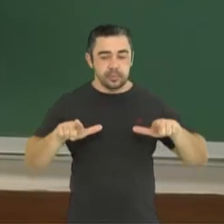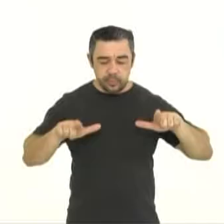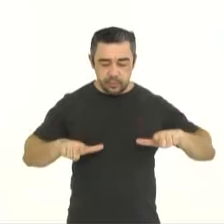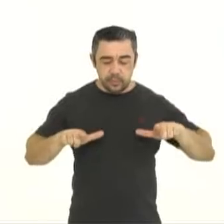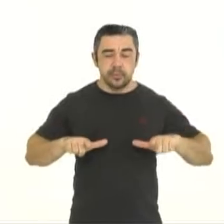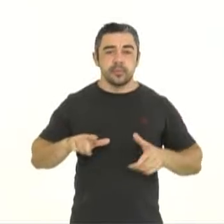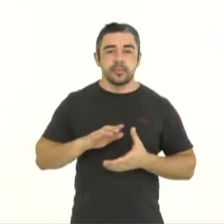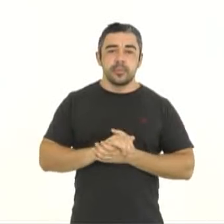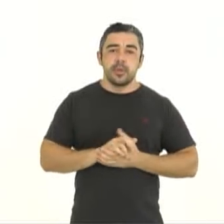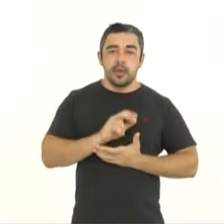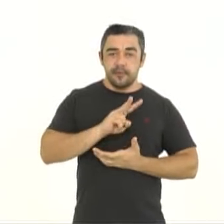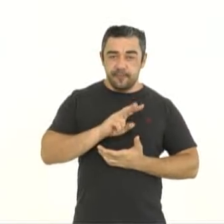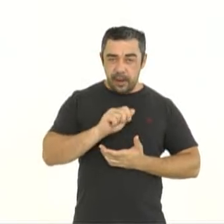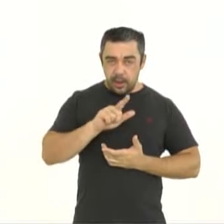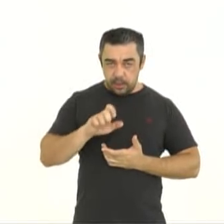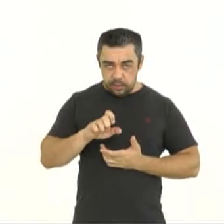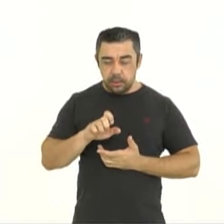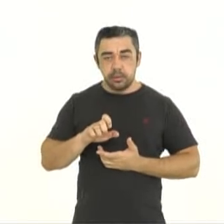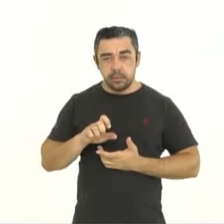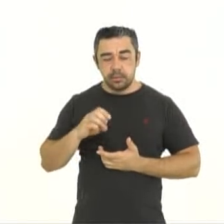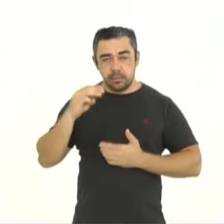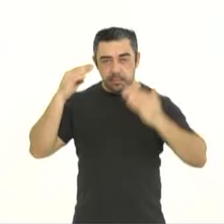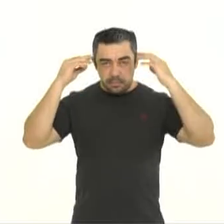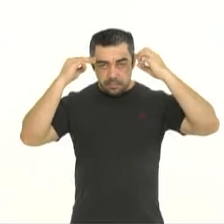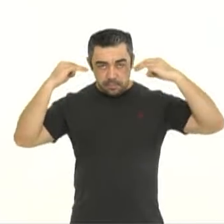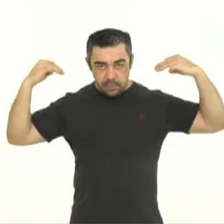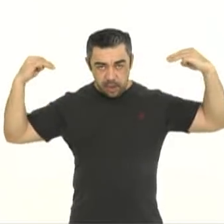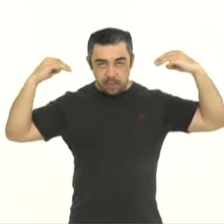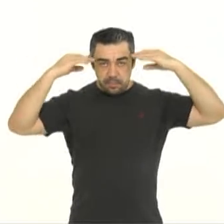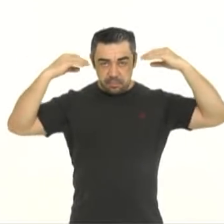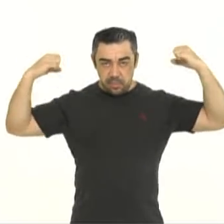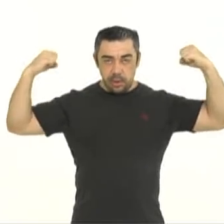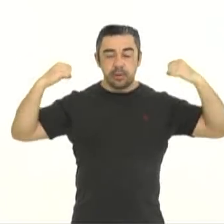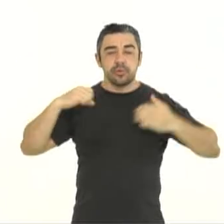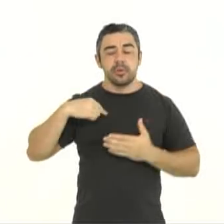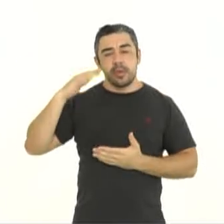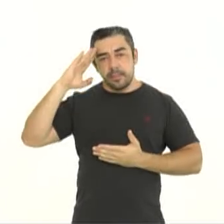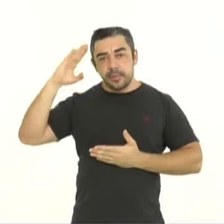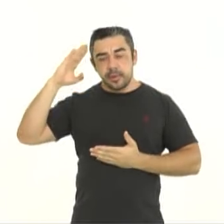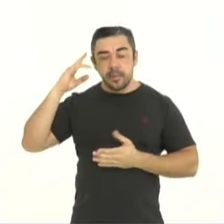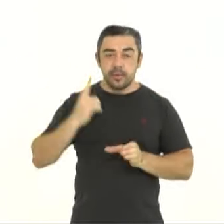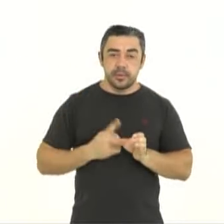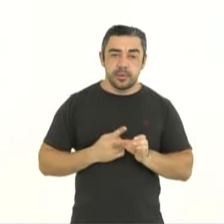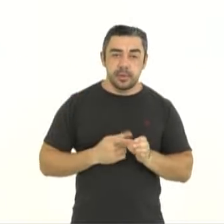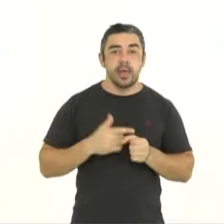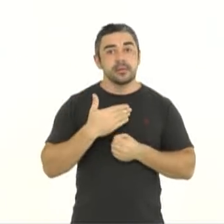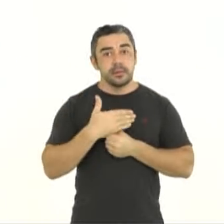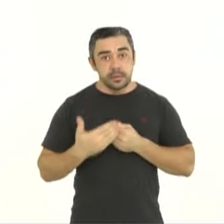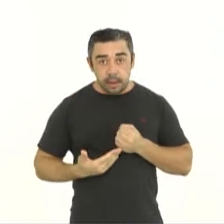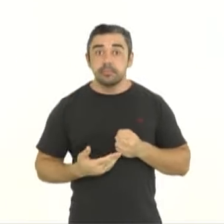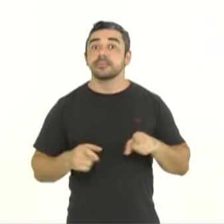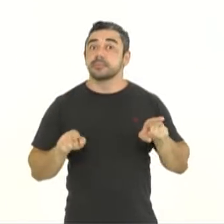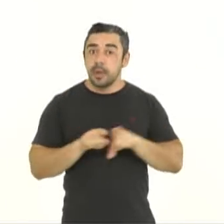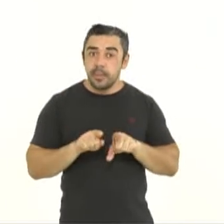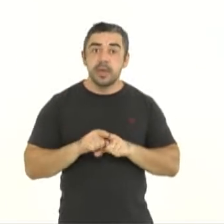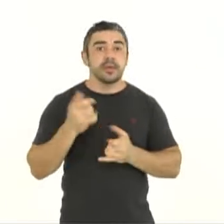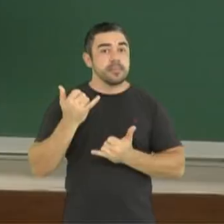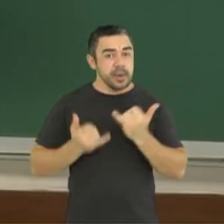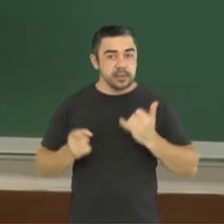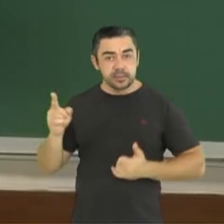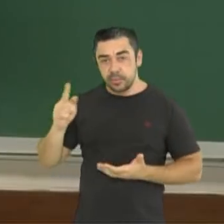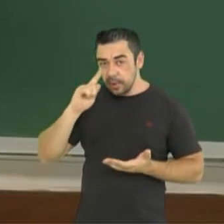do México, com as localizações das suas principais cidades-estados, também cidade-estado,